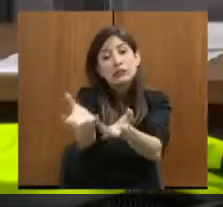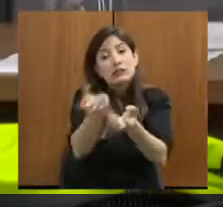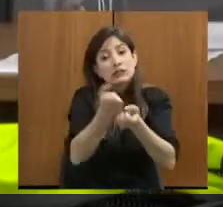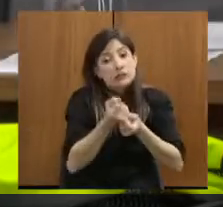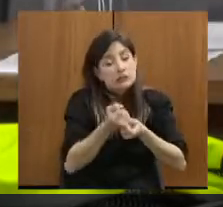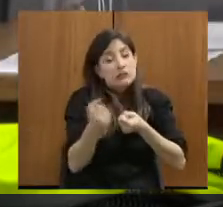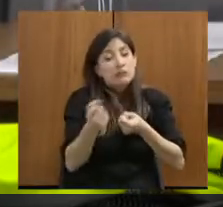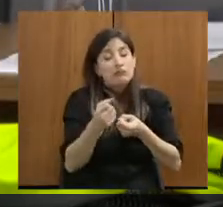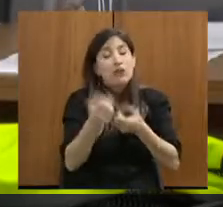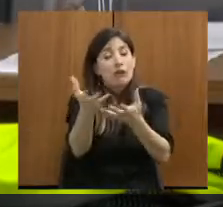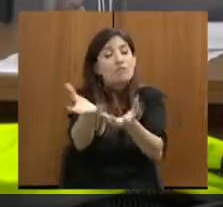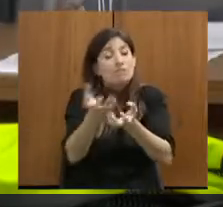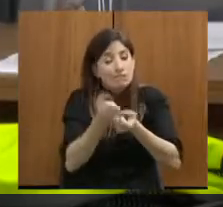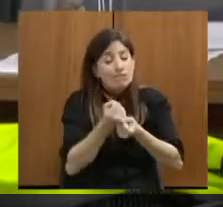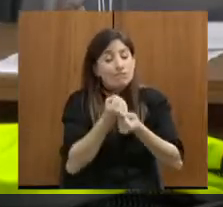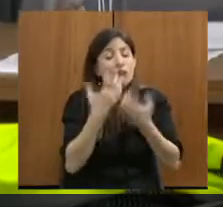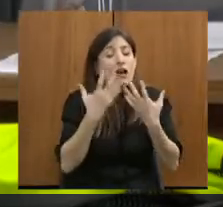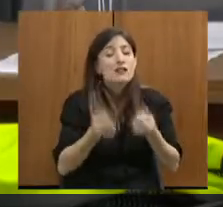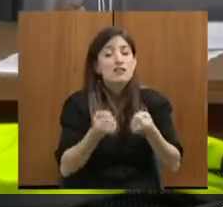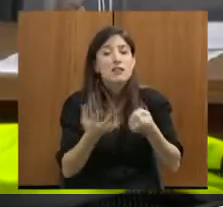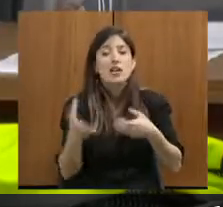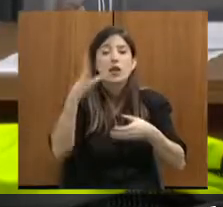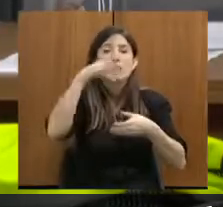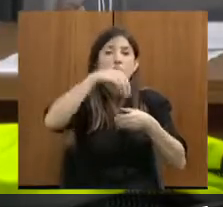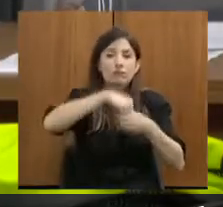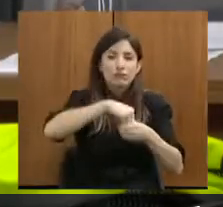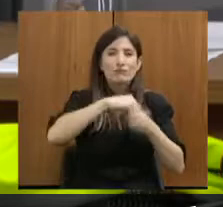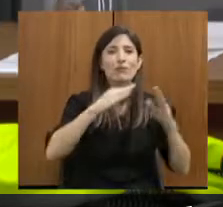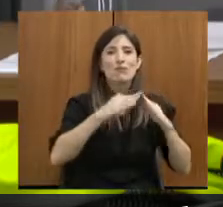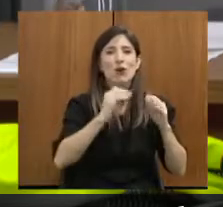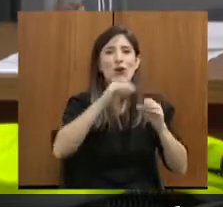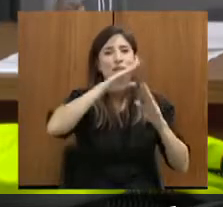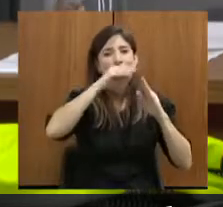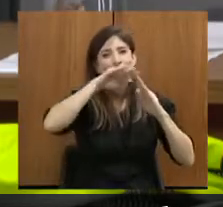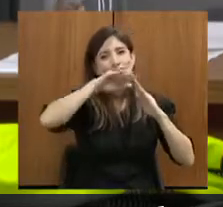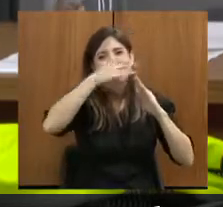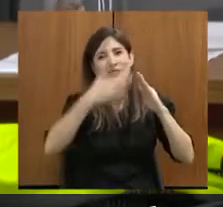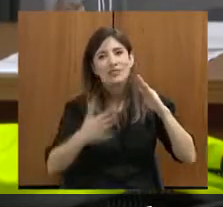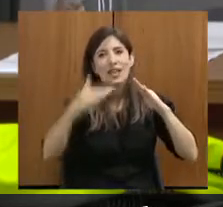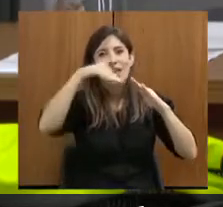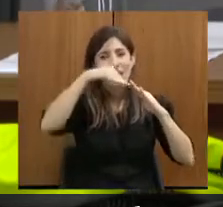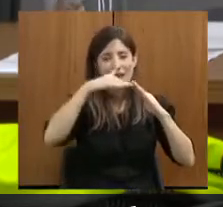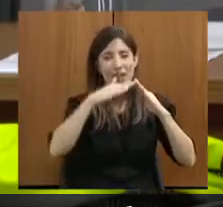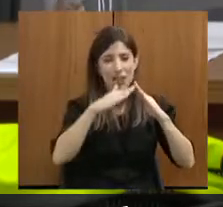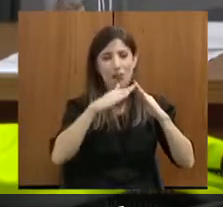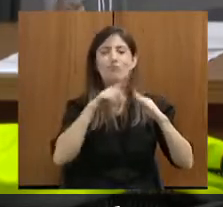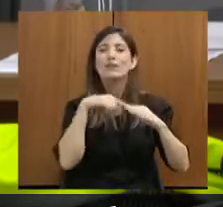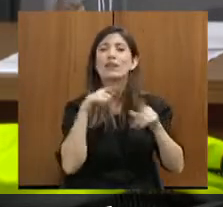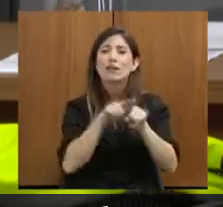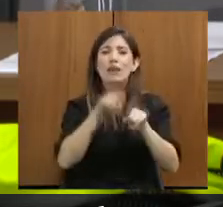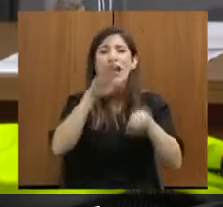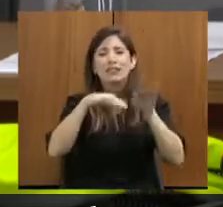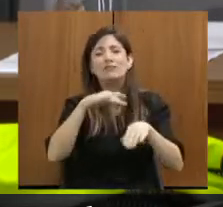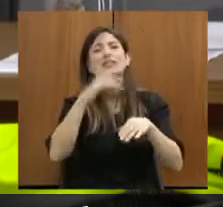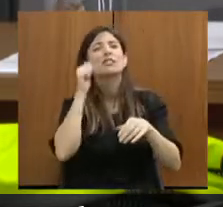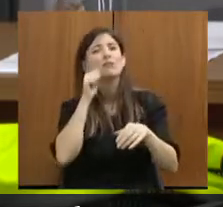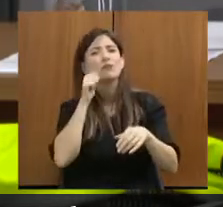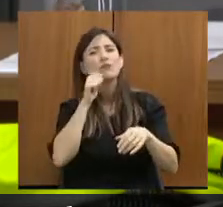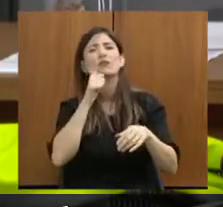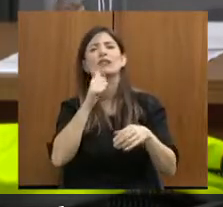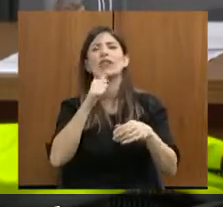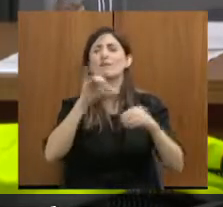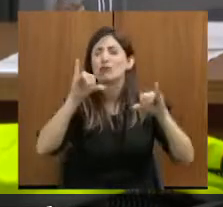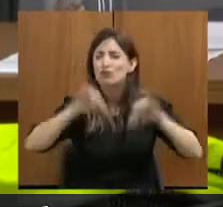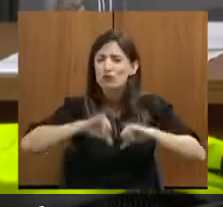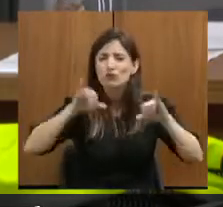ninguém namorado ele terreiro né é a gente acolhe pessoas é mulheres em situação de violência doméstica